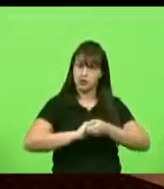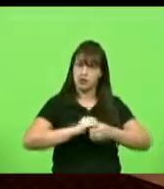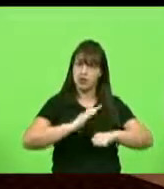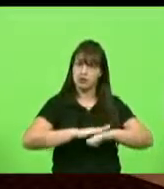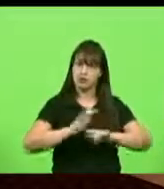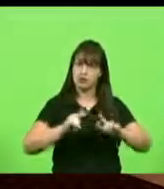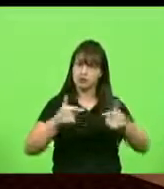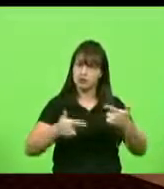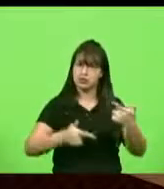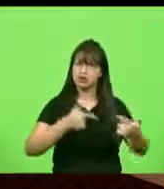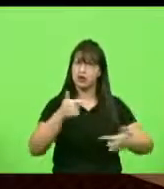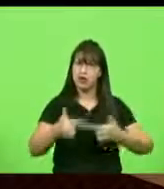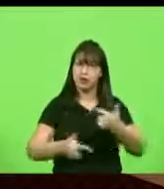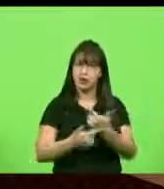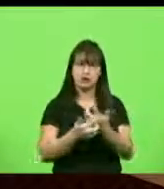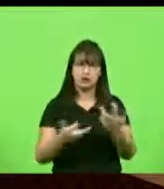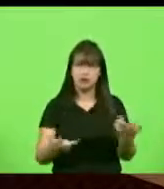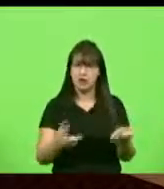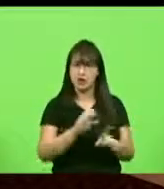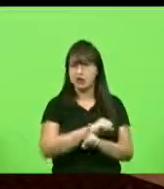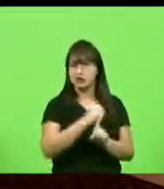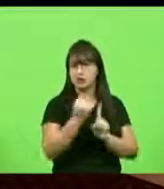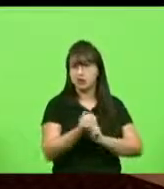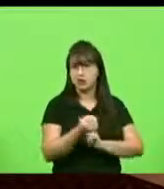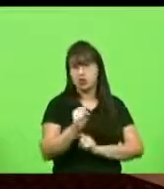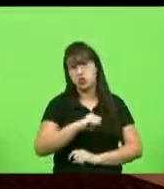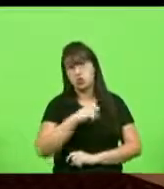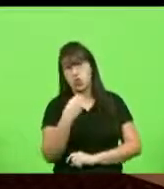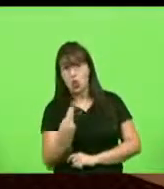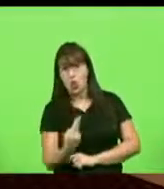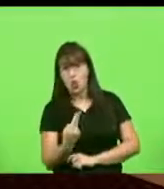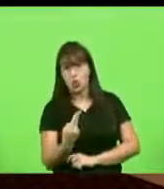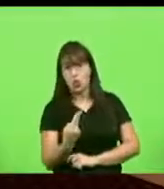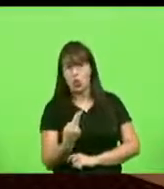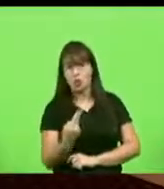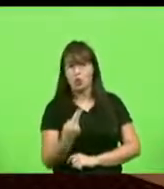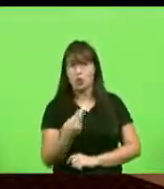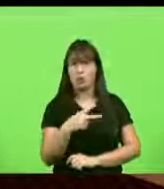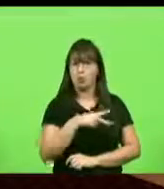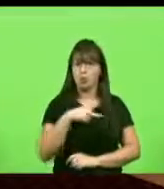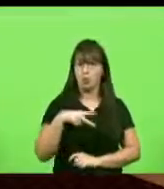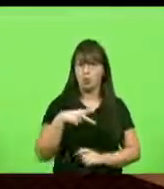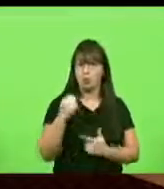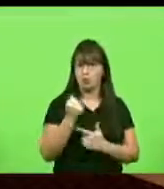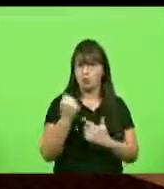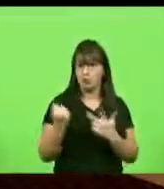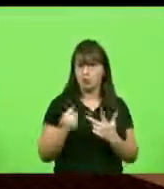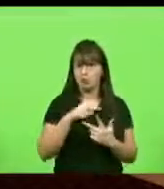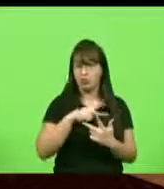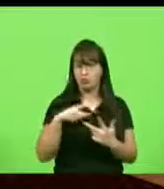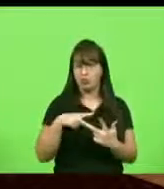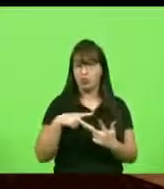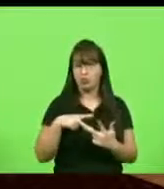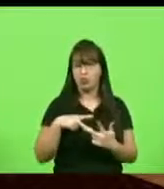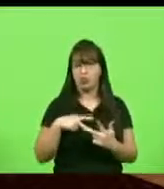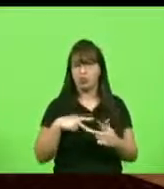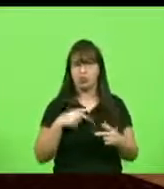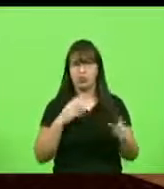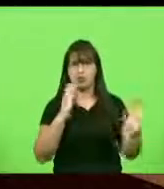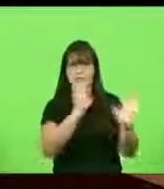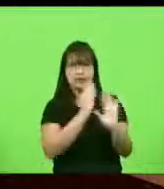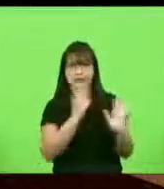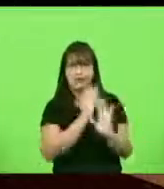na sociedade ou no poder público. Mas eu não tirei uma ficha limpa, mandar fazer uma